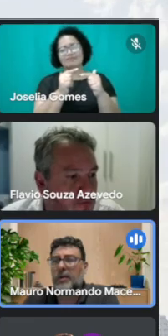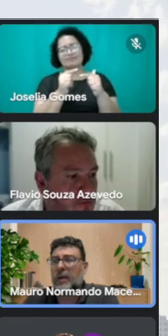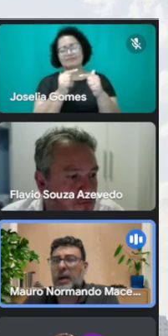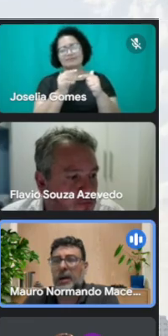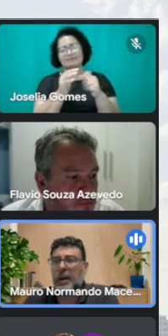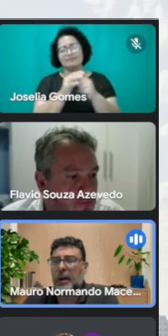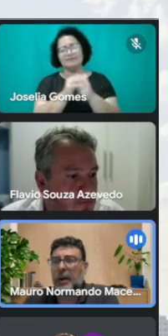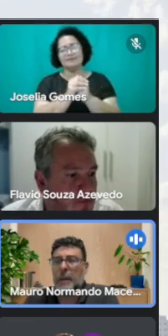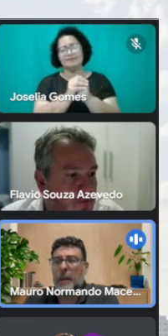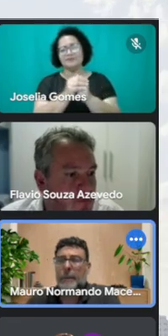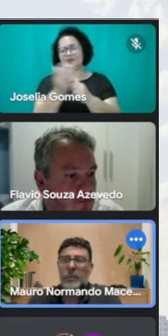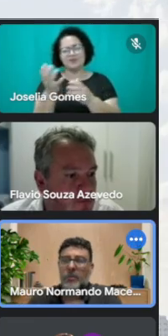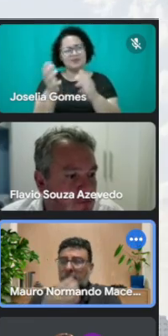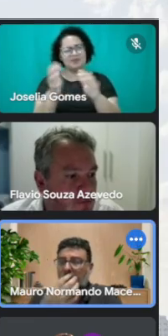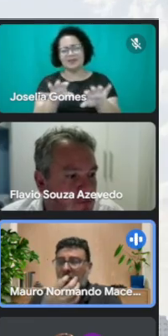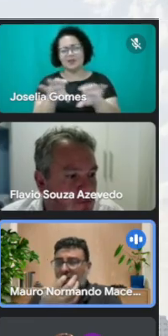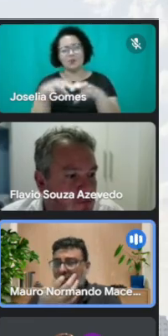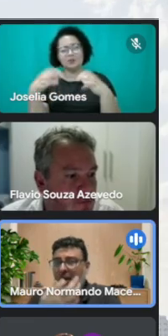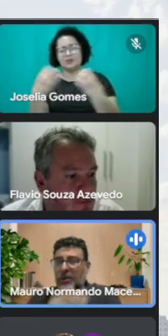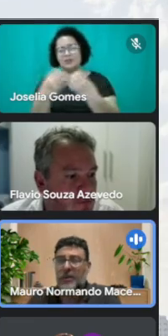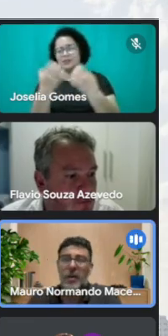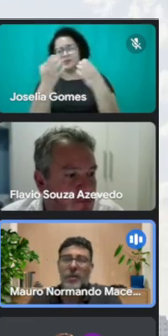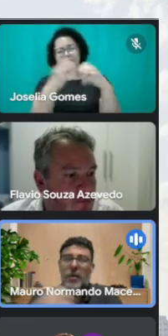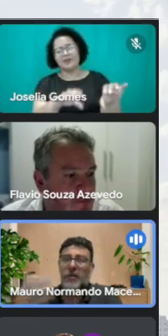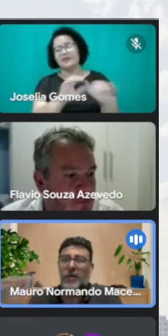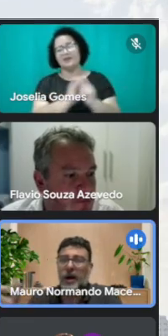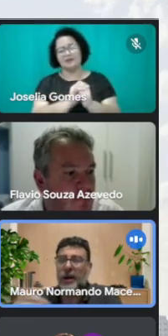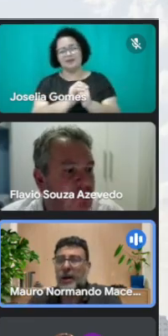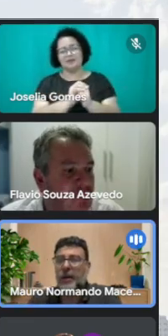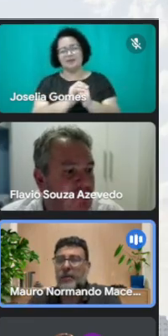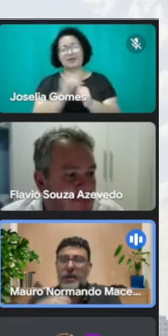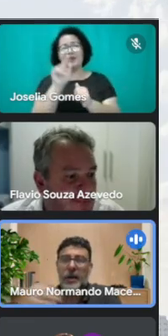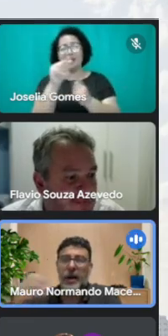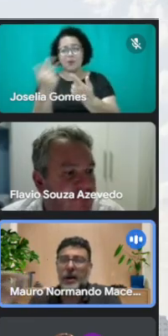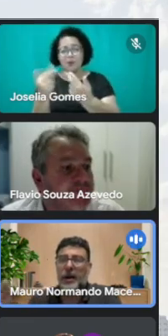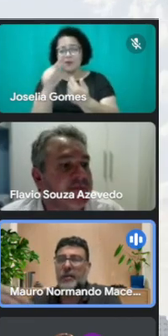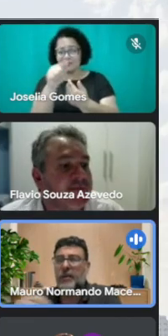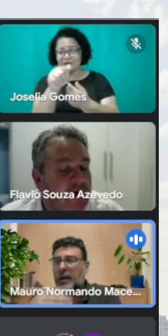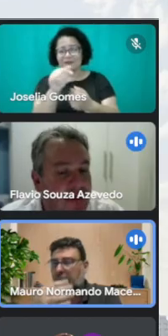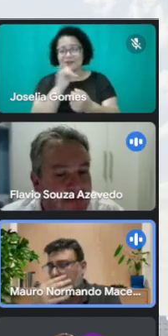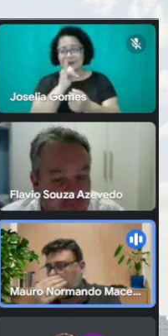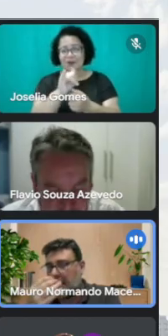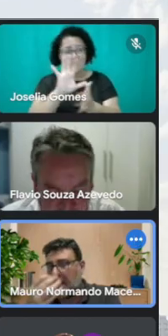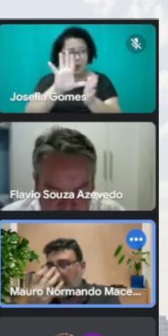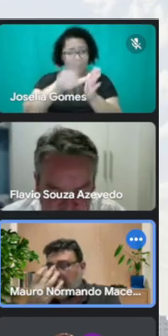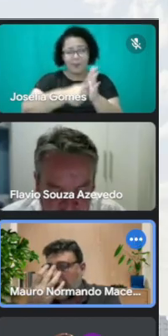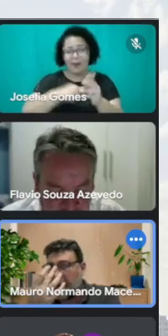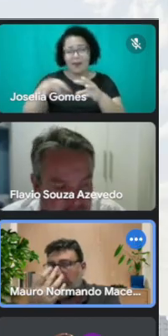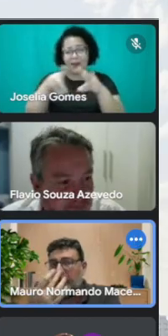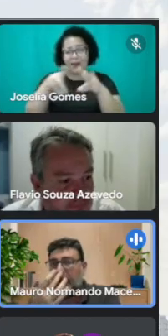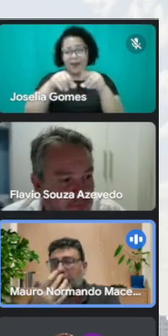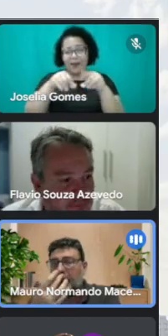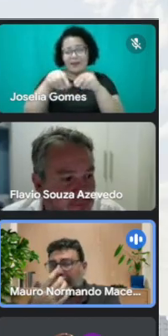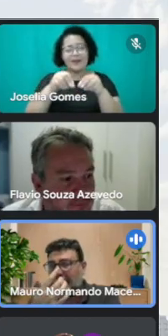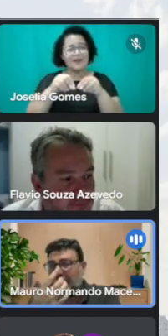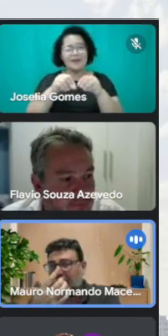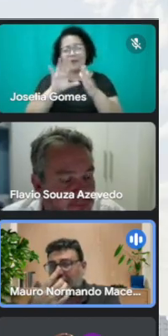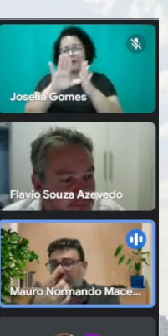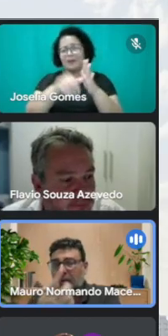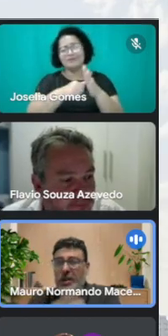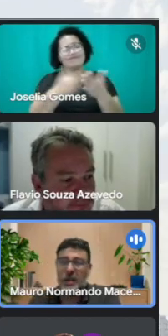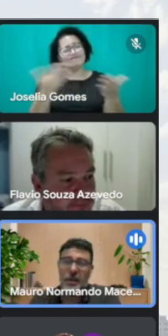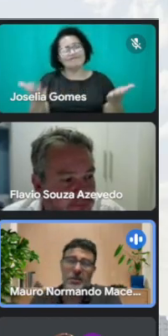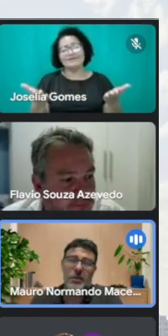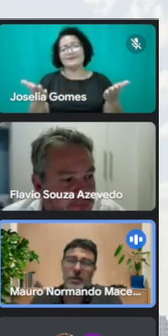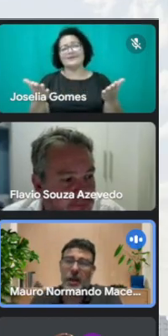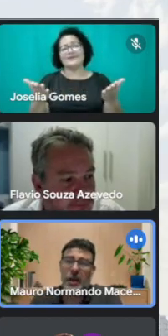não vai querer, como você falou, vai roubar a areia, vai tirar a areia, vai, né? Então, esse